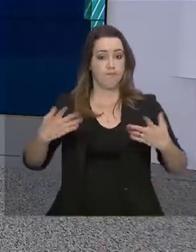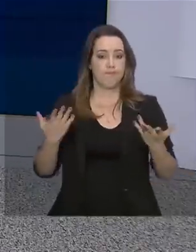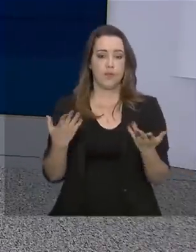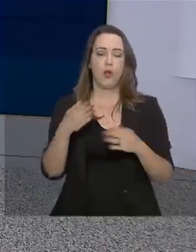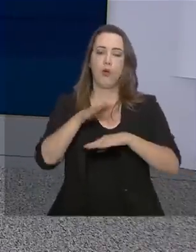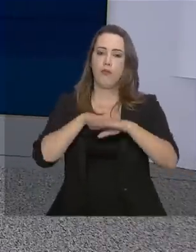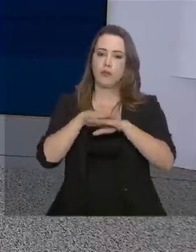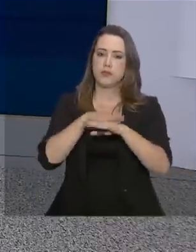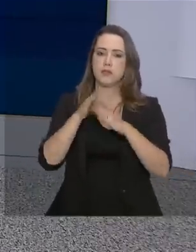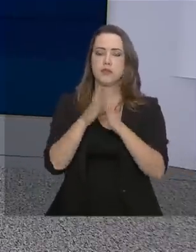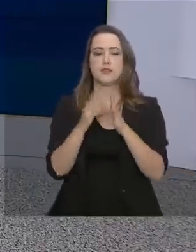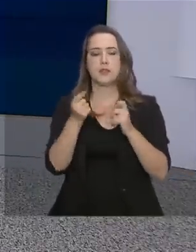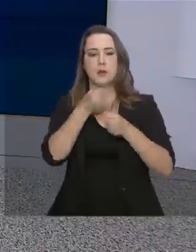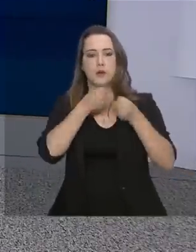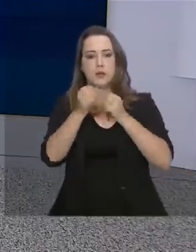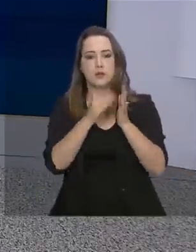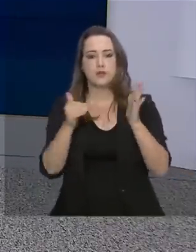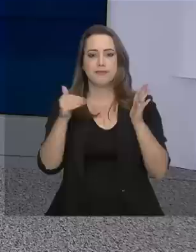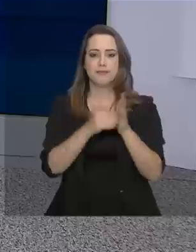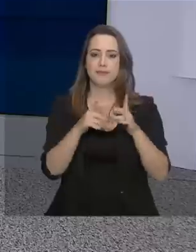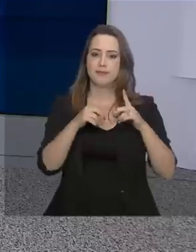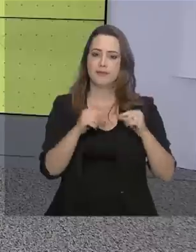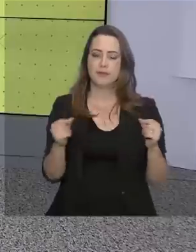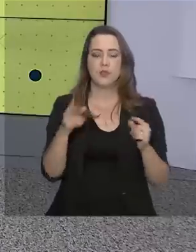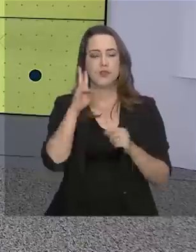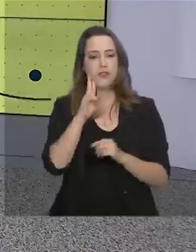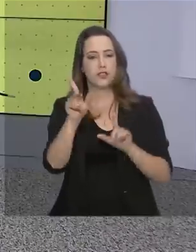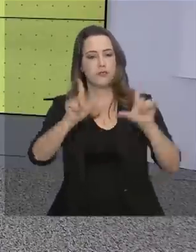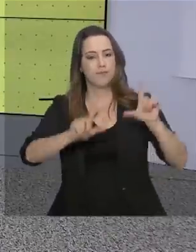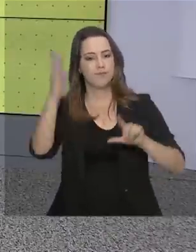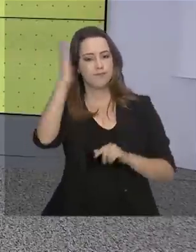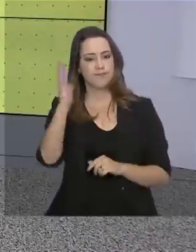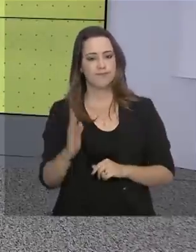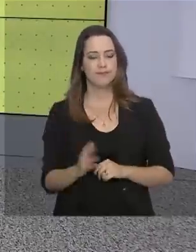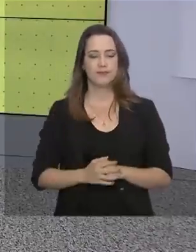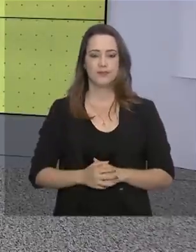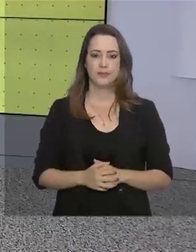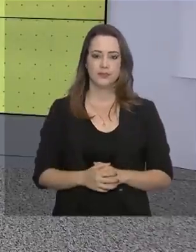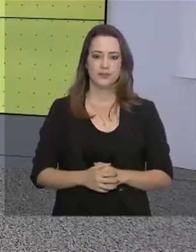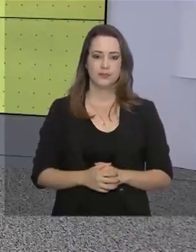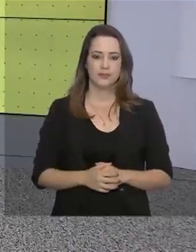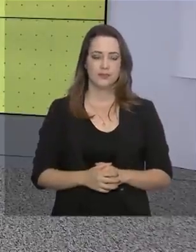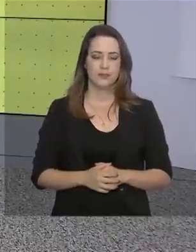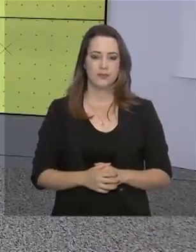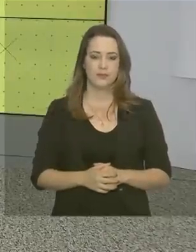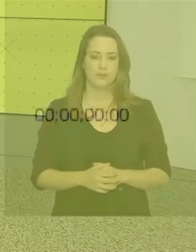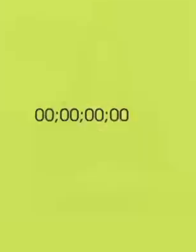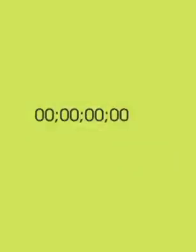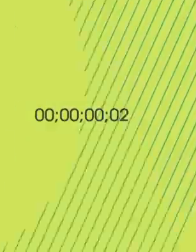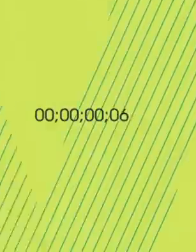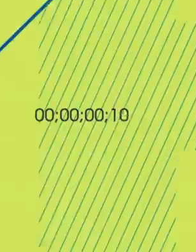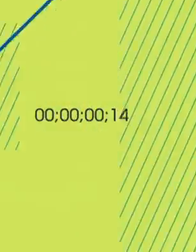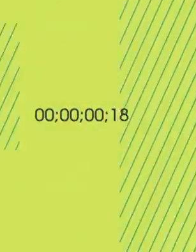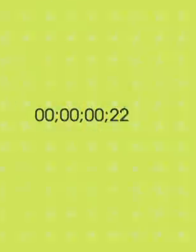jornalistas no palácio do planalto em brasília continua agora com a programação da tv brasil